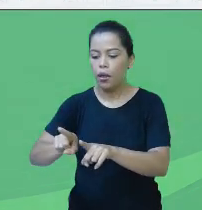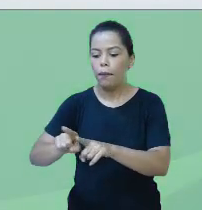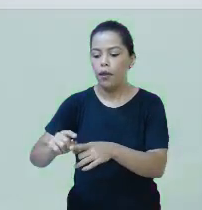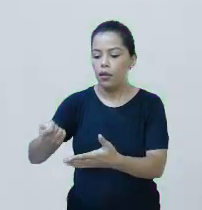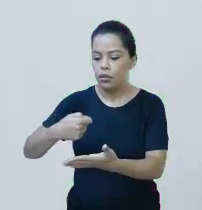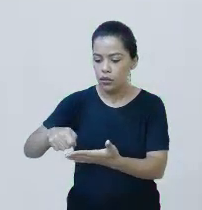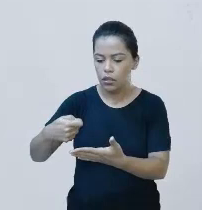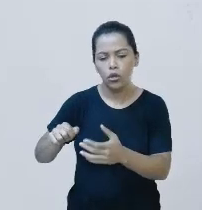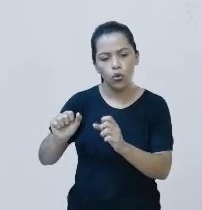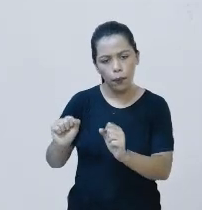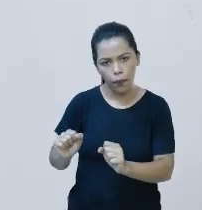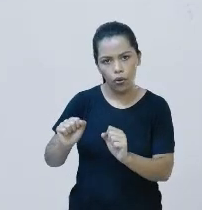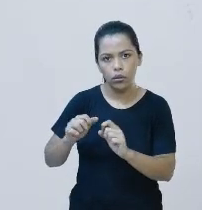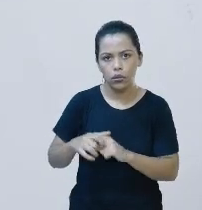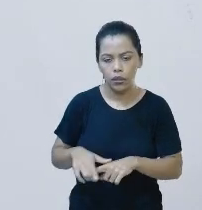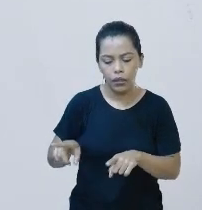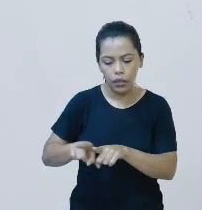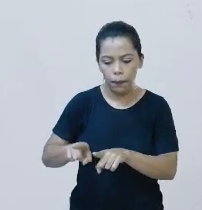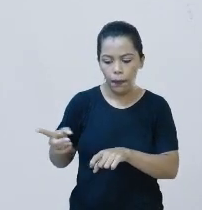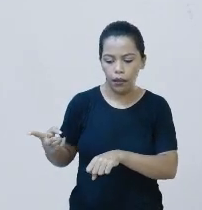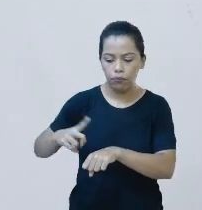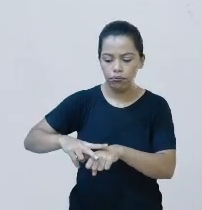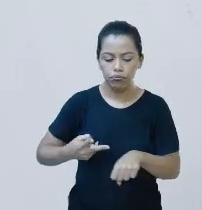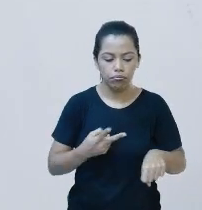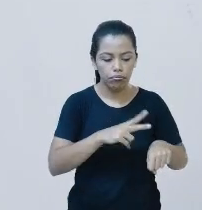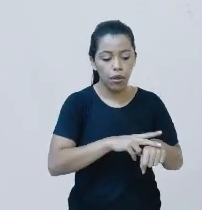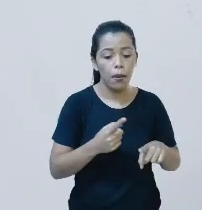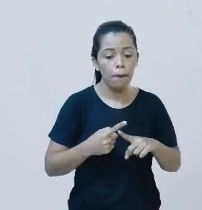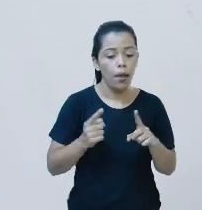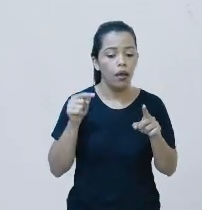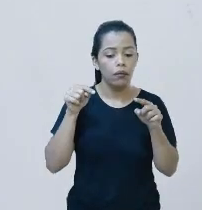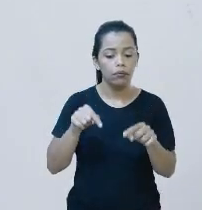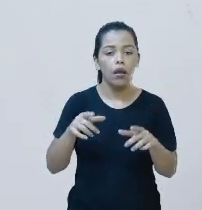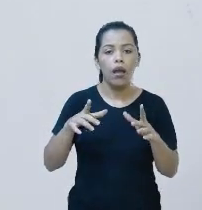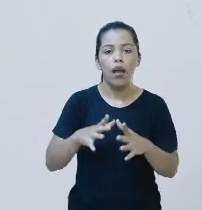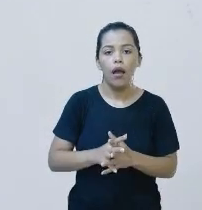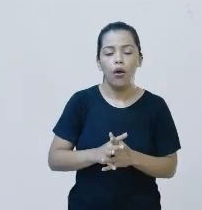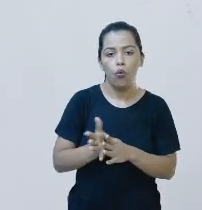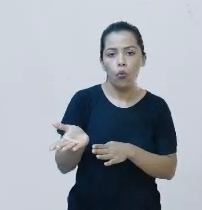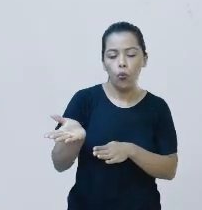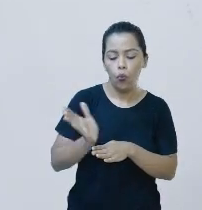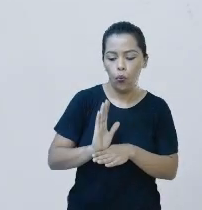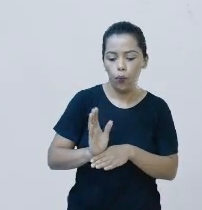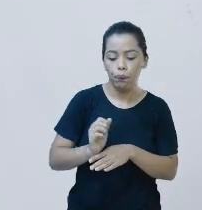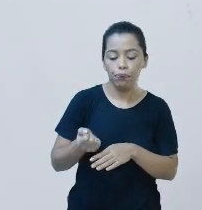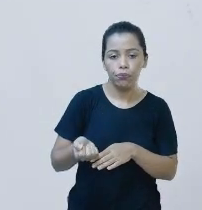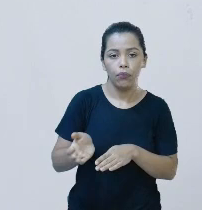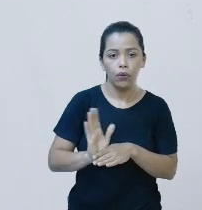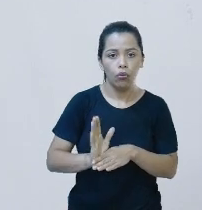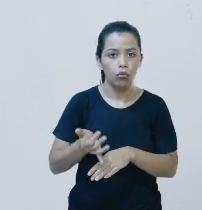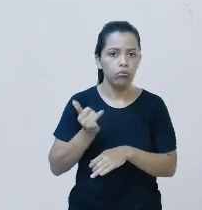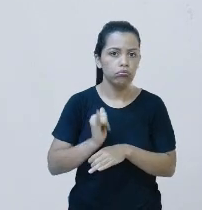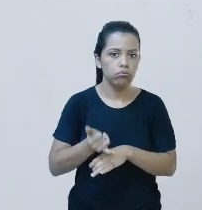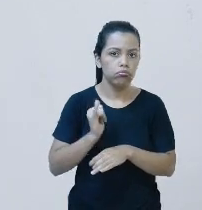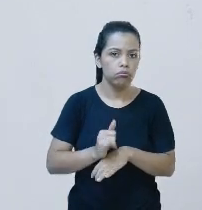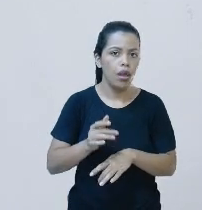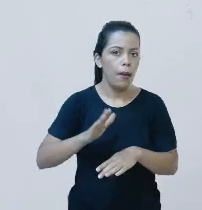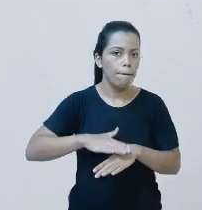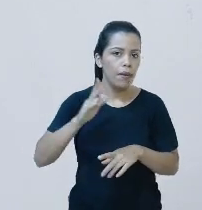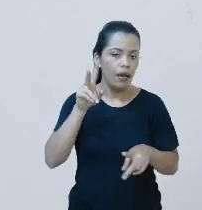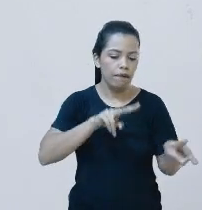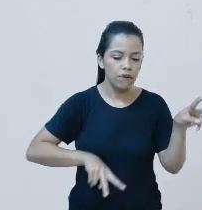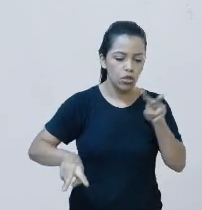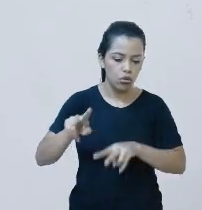passar informação para as pessoas através da tela, é mais visual, certo? Para isso, veja o que é que